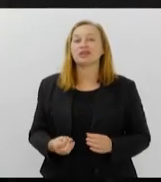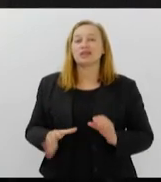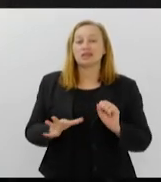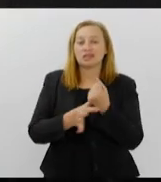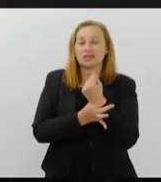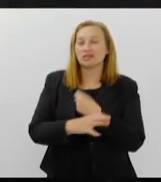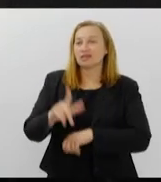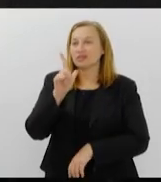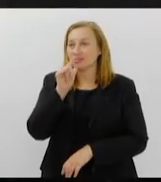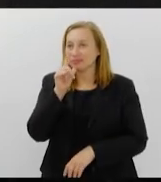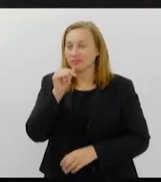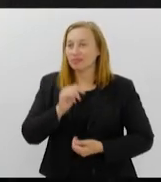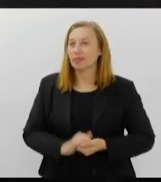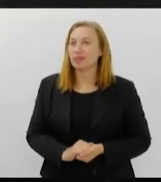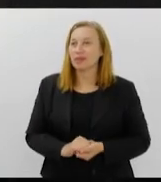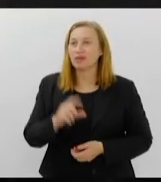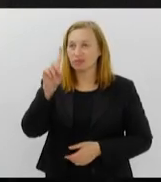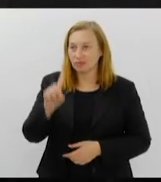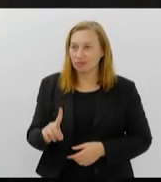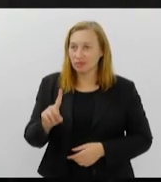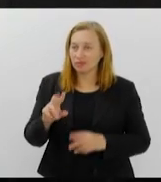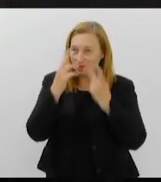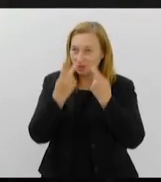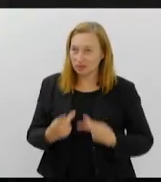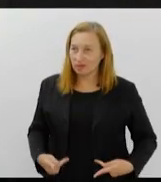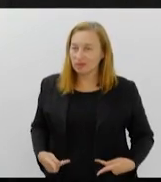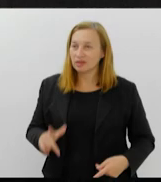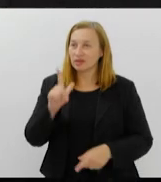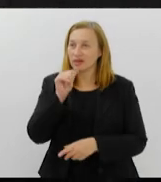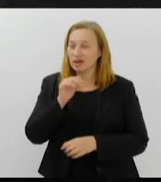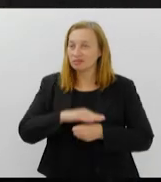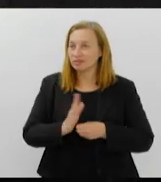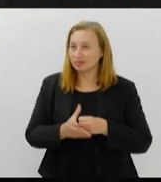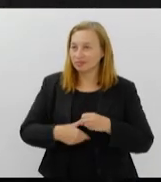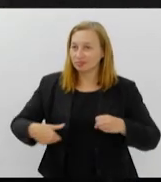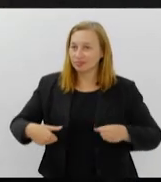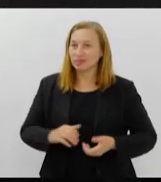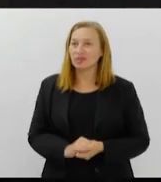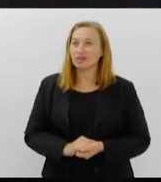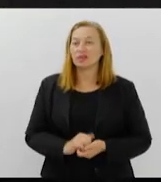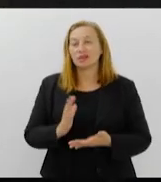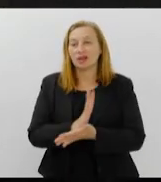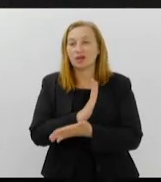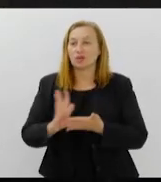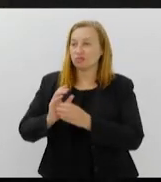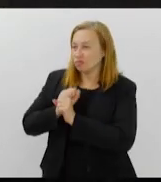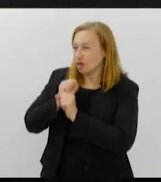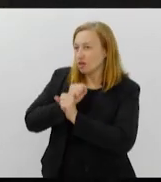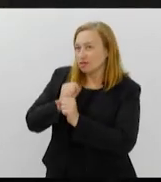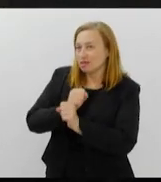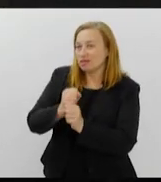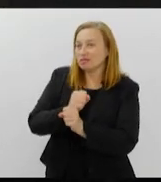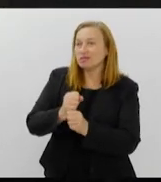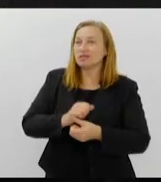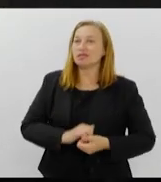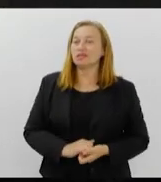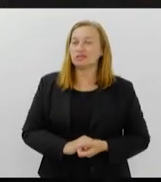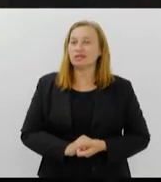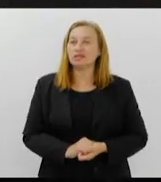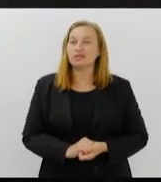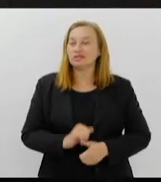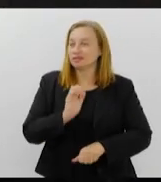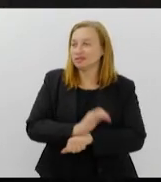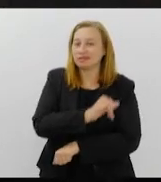segurança hídrica e do direito humano à água e ao saneamento. A gente, há alguns anos, tem acompanhado no Estado do Rio